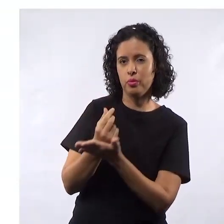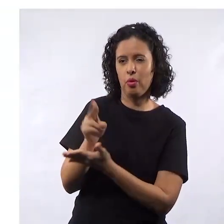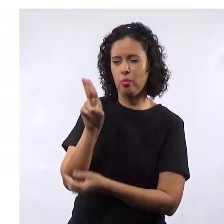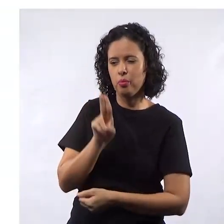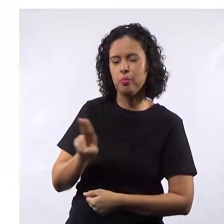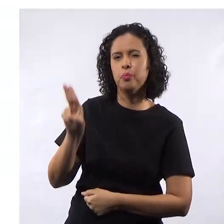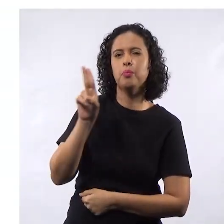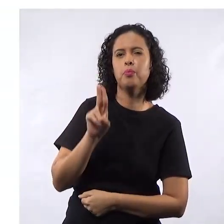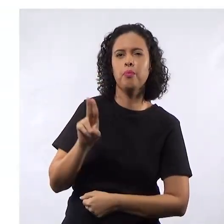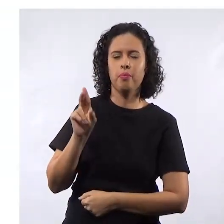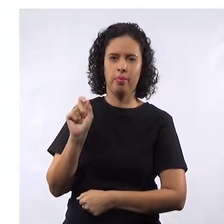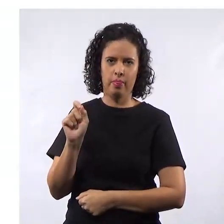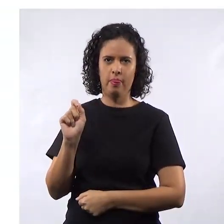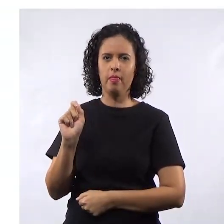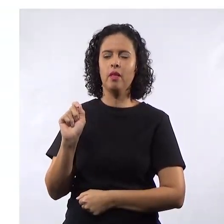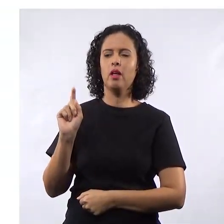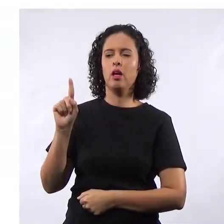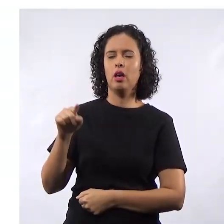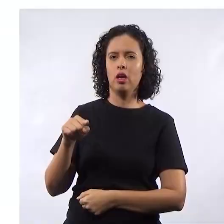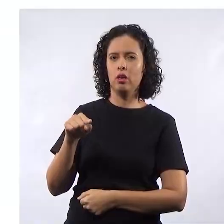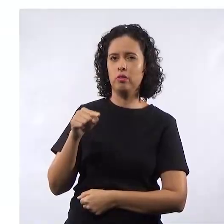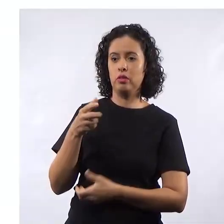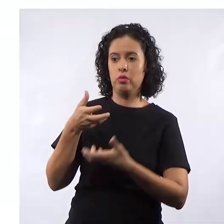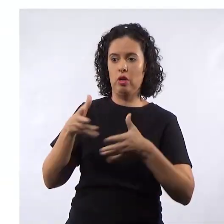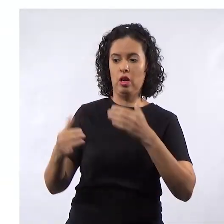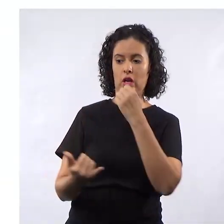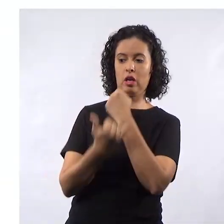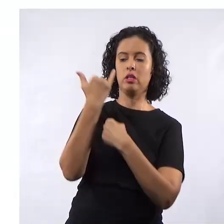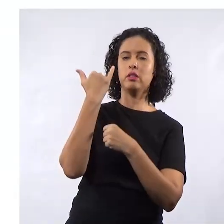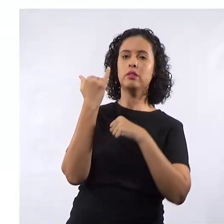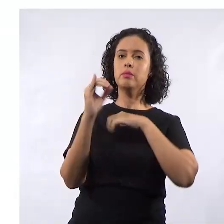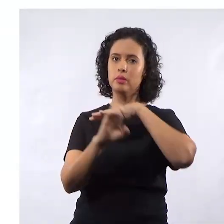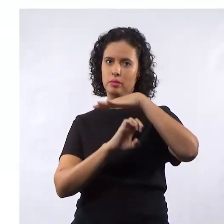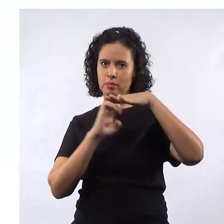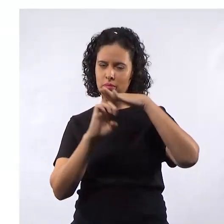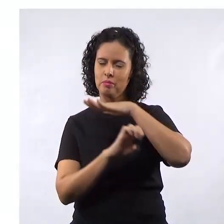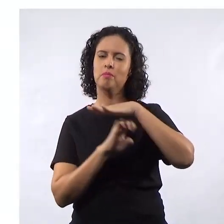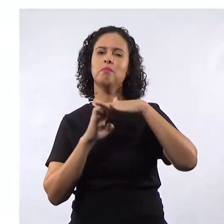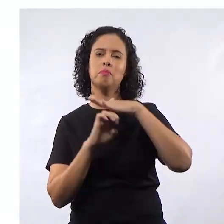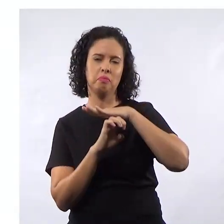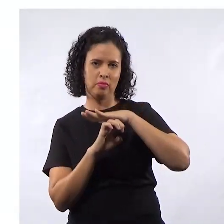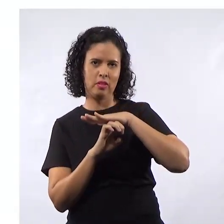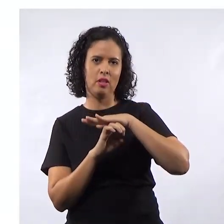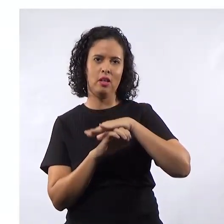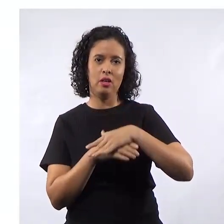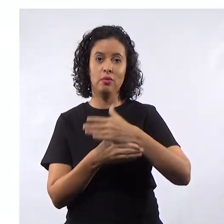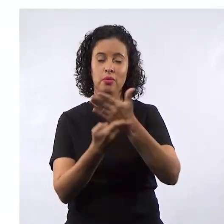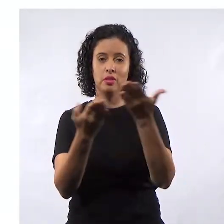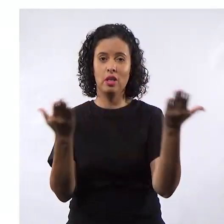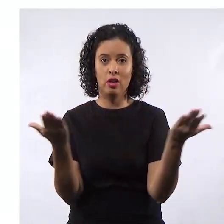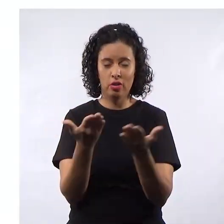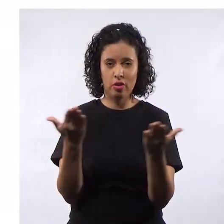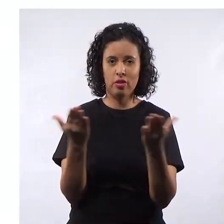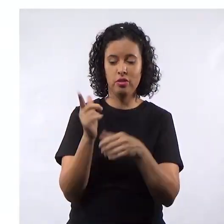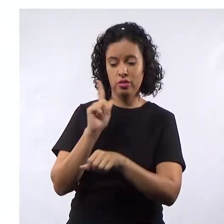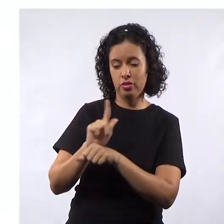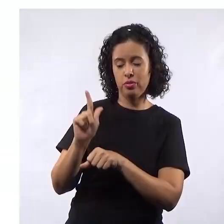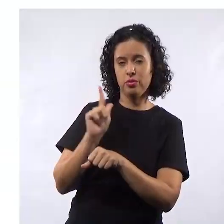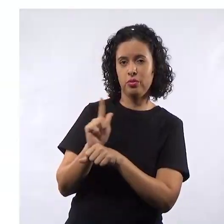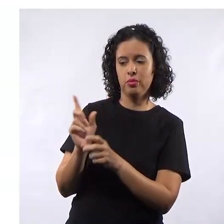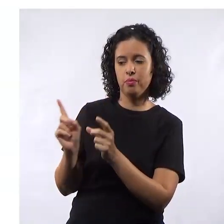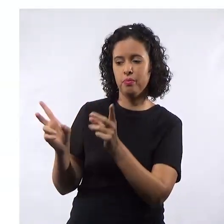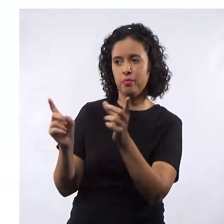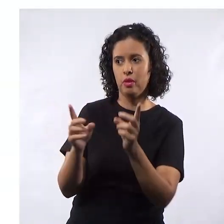ser enganado por uma empresa, por algum comércio, mas você tem que lembrar que a partir de agora você vai ser um gestor comercial e você